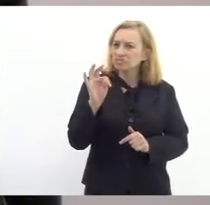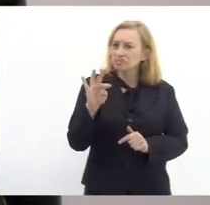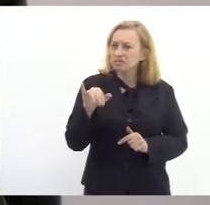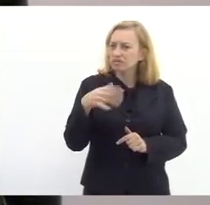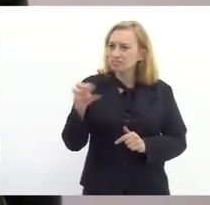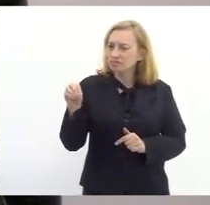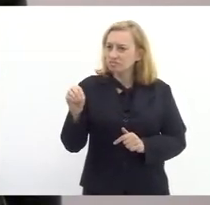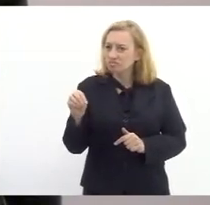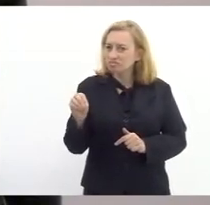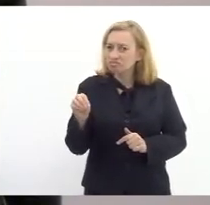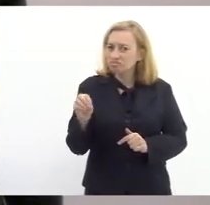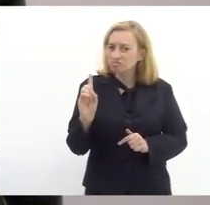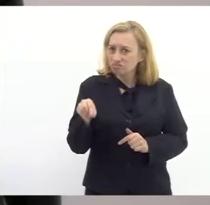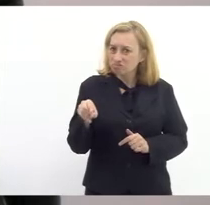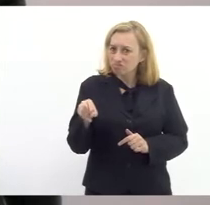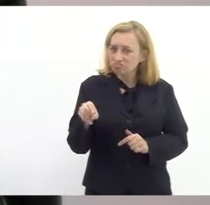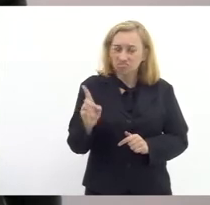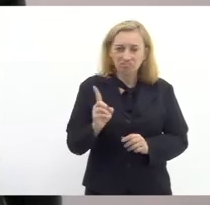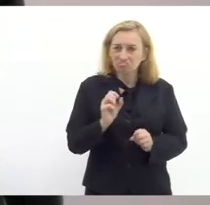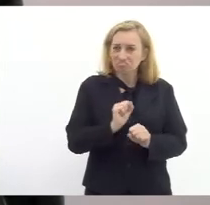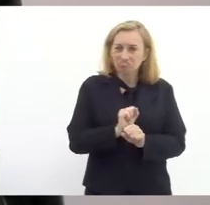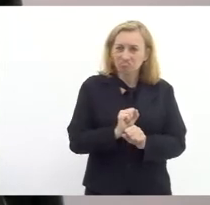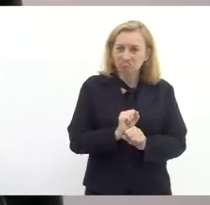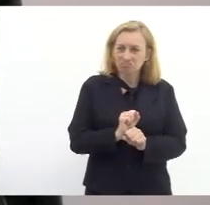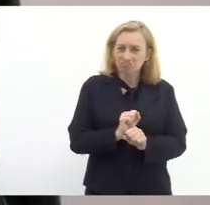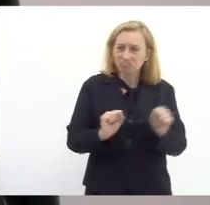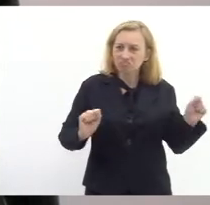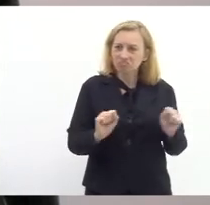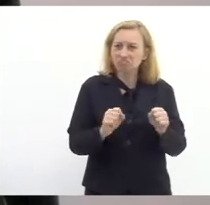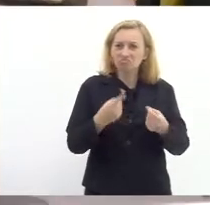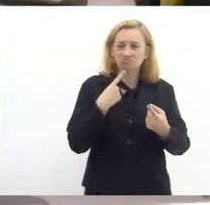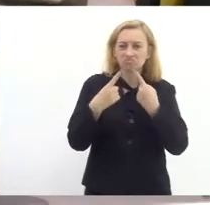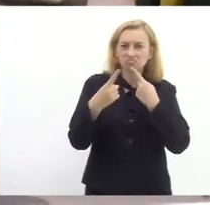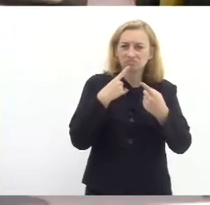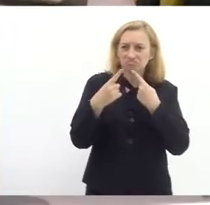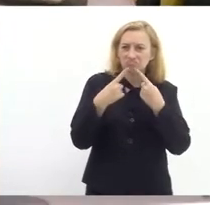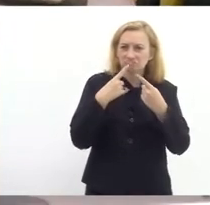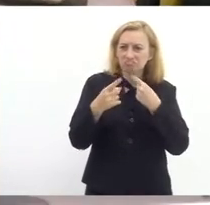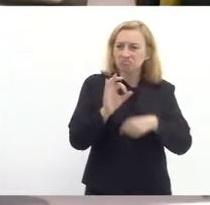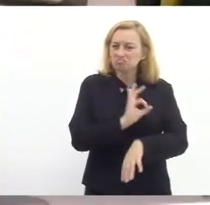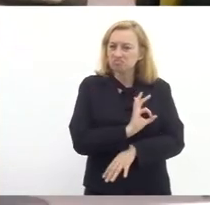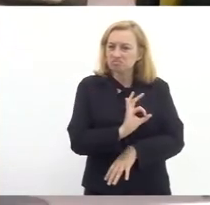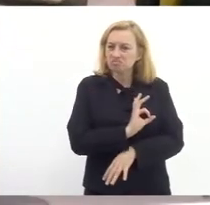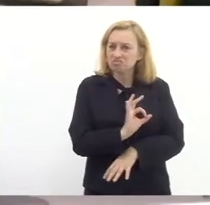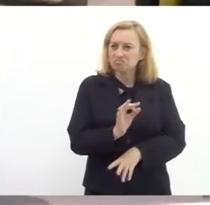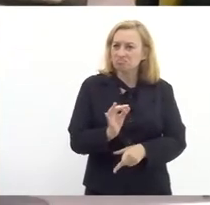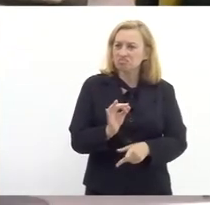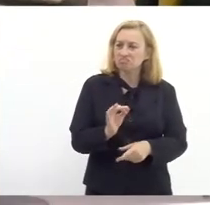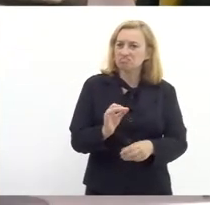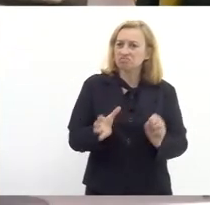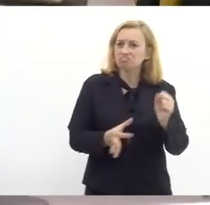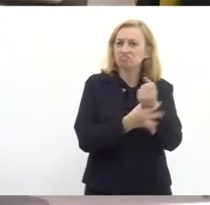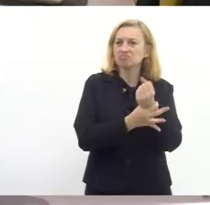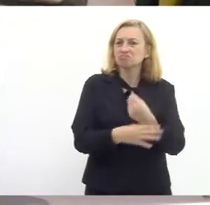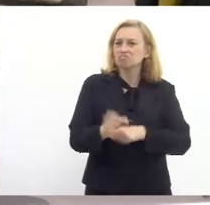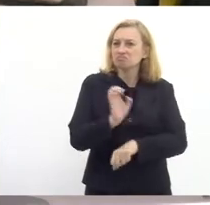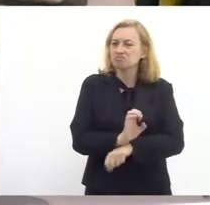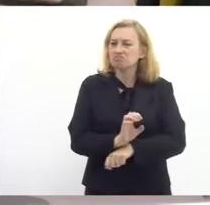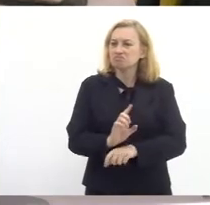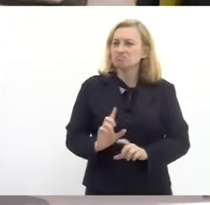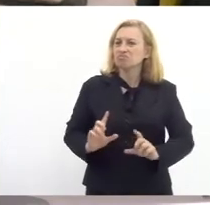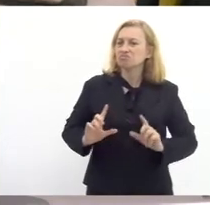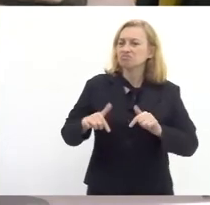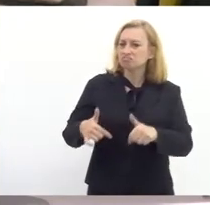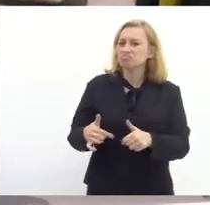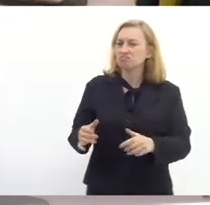Então, e não foi possível, no diálogo com as autoridades policiais do Estado, na verdade, de segurança do Estado, ter alguma ação concreta,